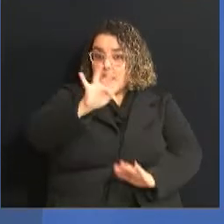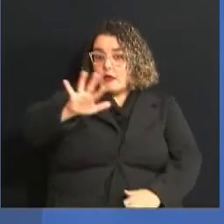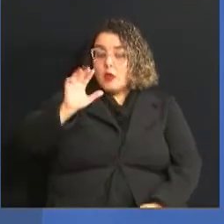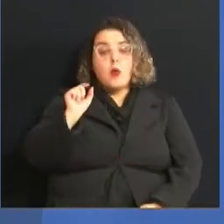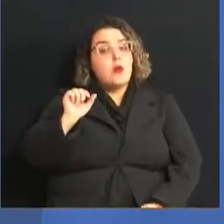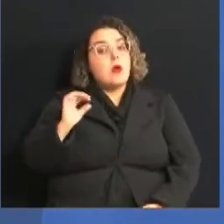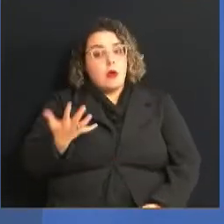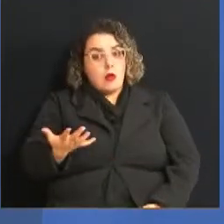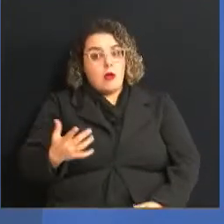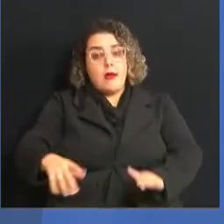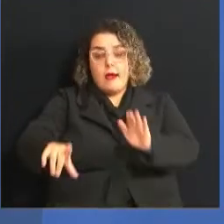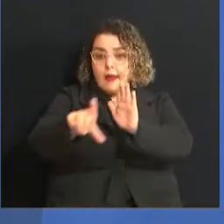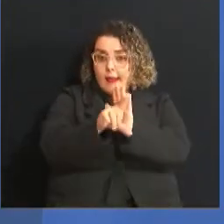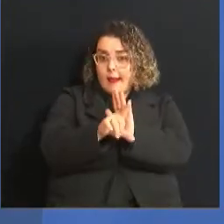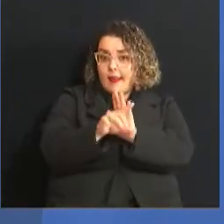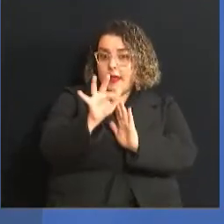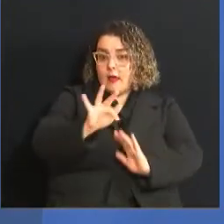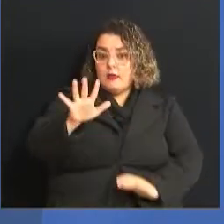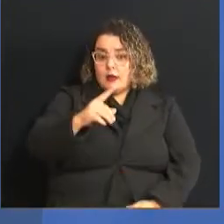foi revogada em